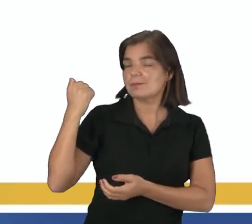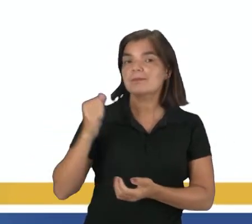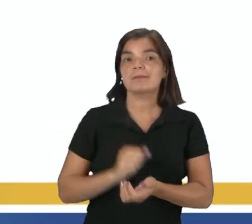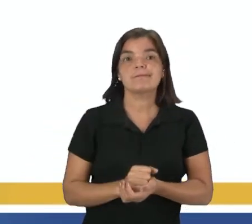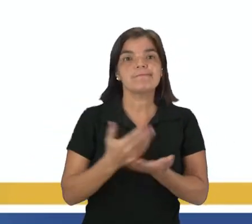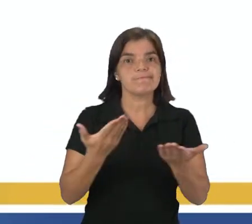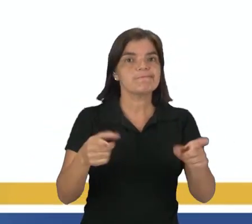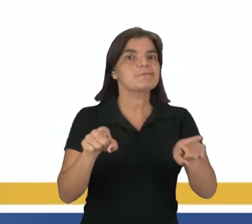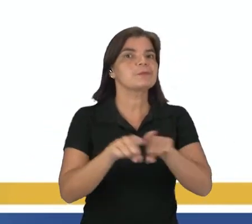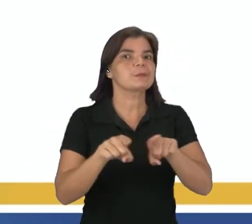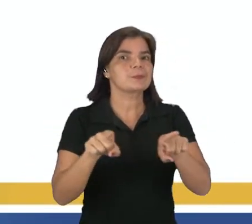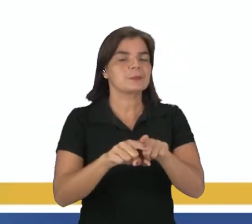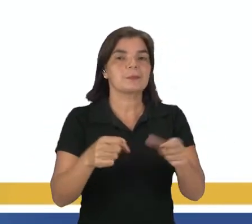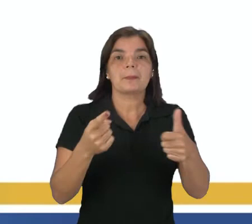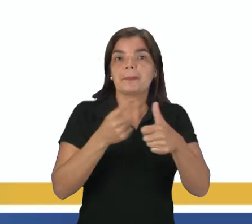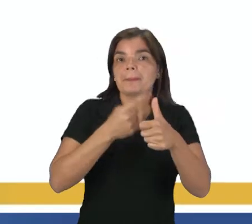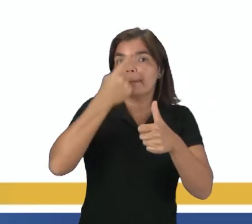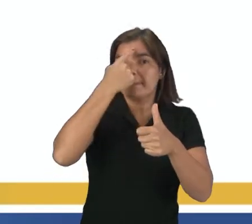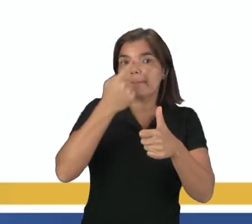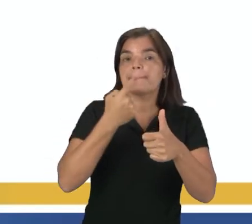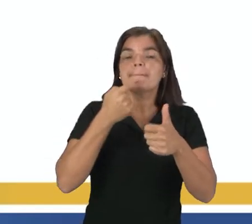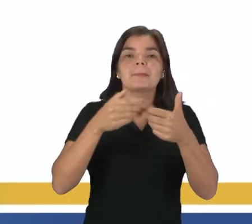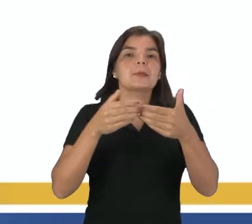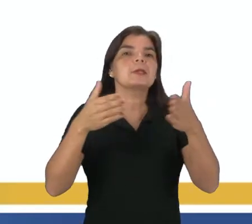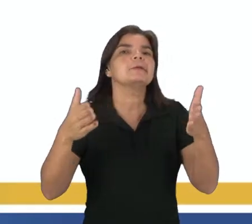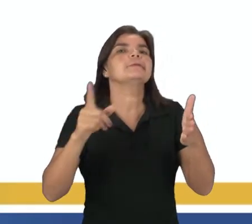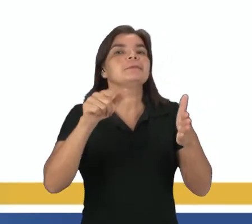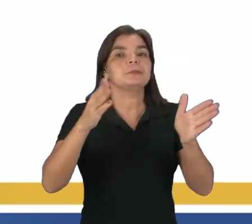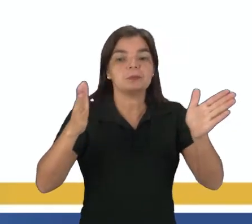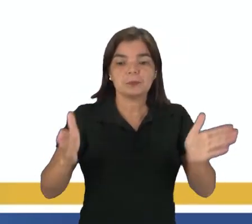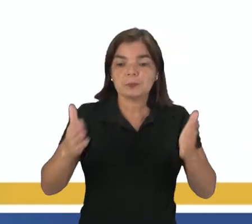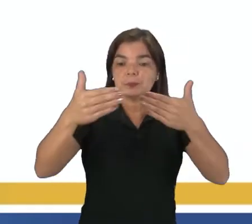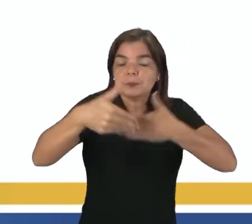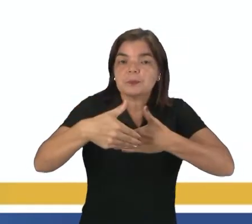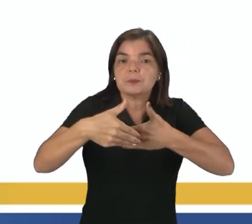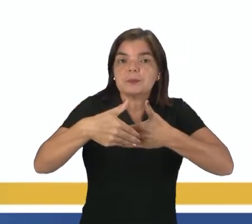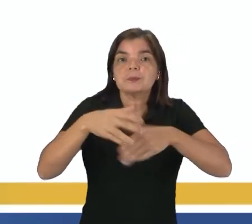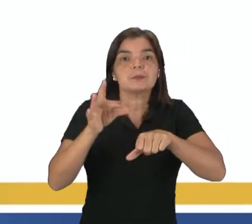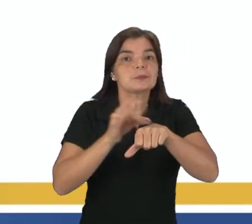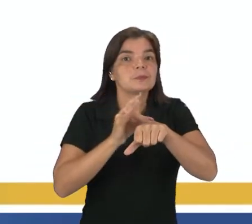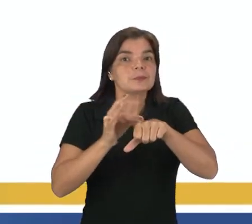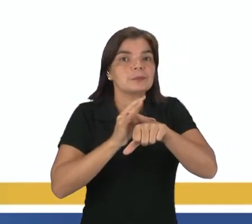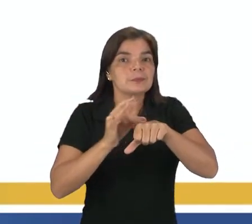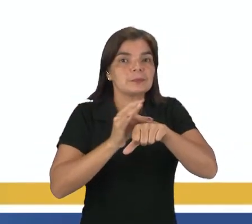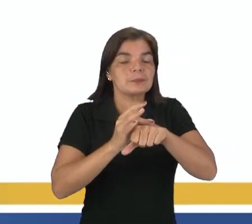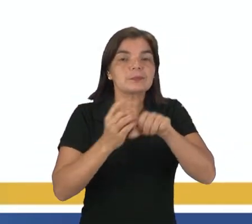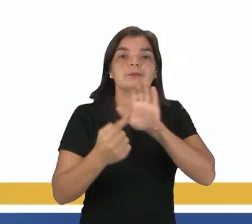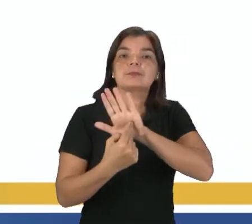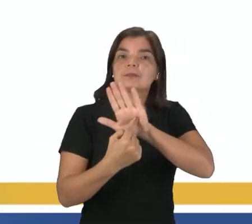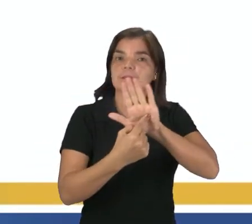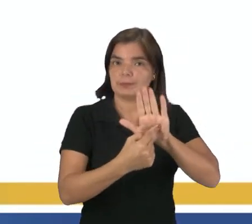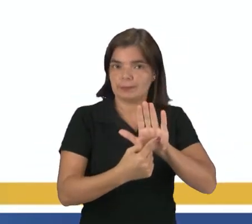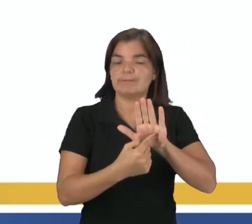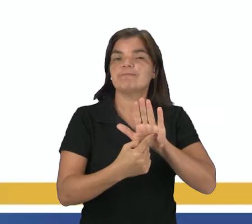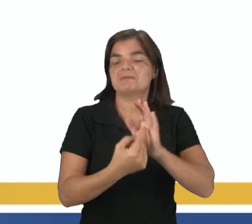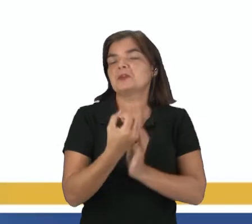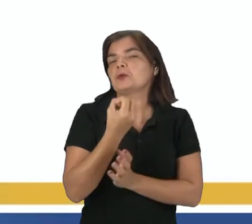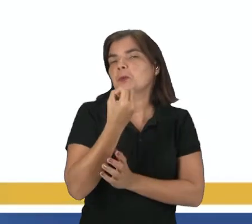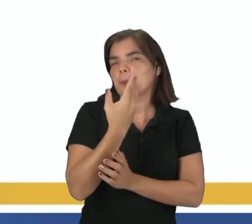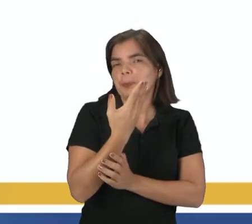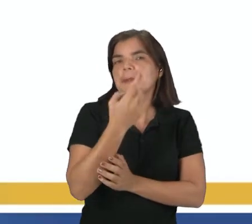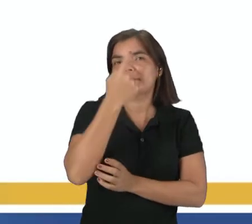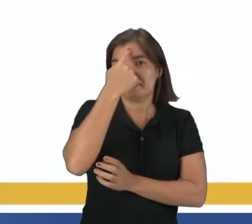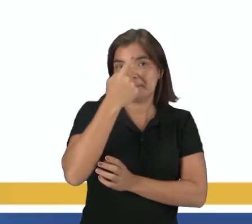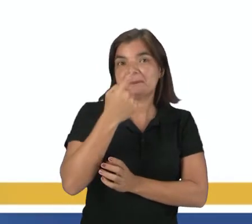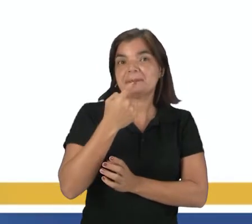E aí foi também essa primeira imagem que nós abrimos. Olha só, era uma caixa preta, lembrem que representava muito bem aquele desenho